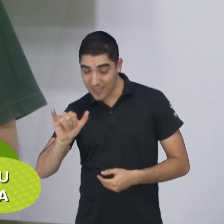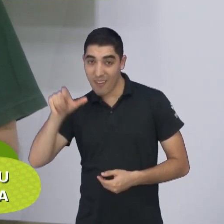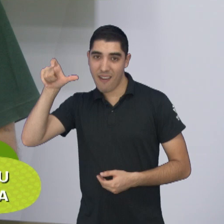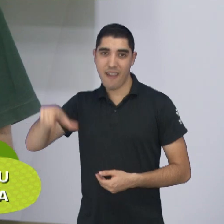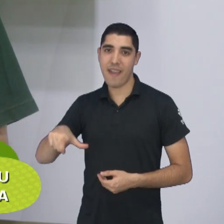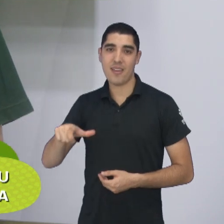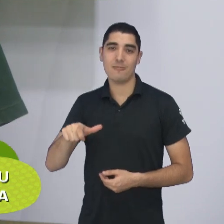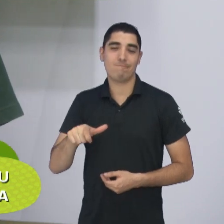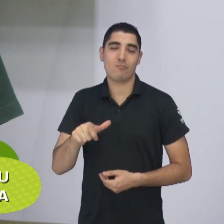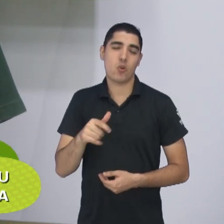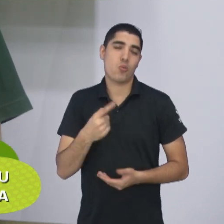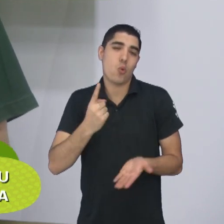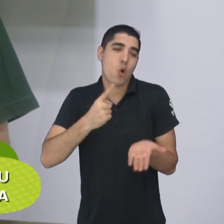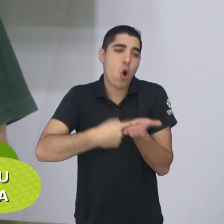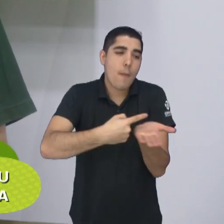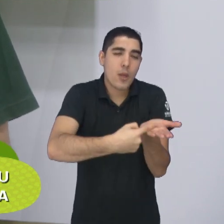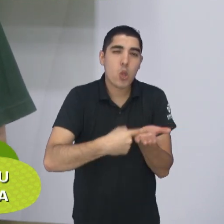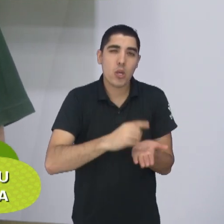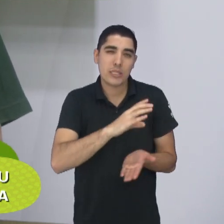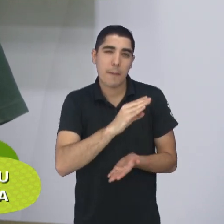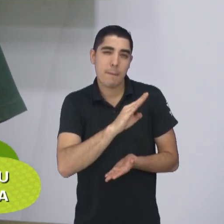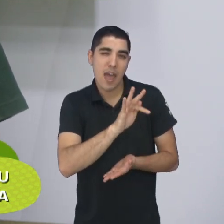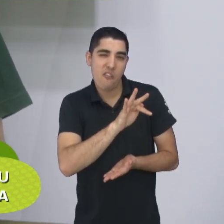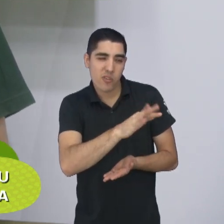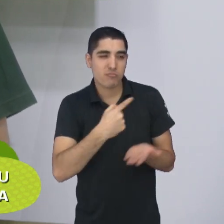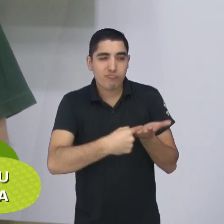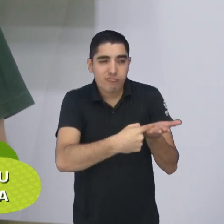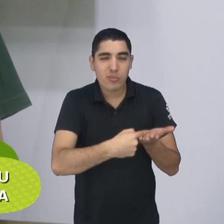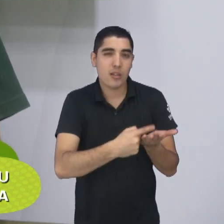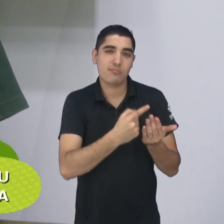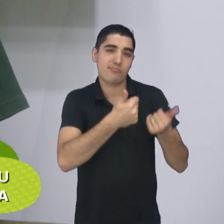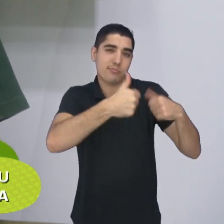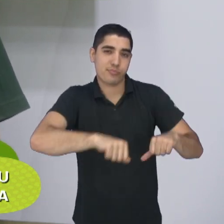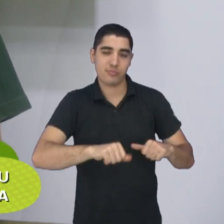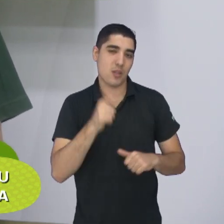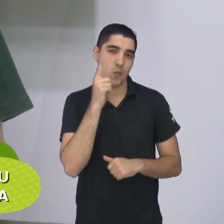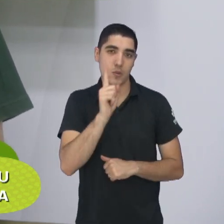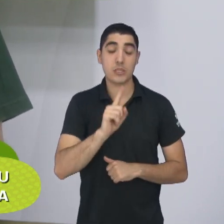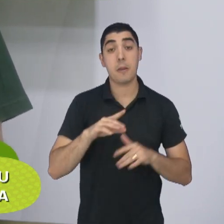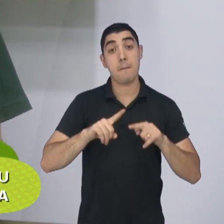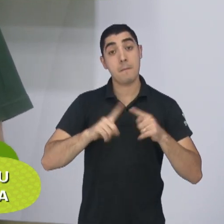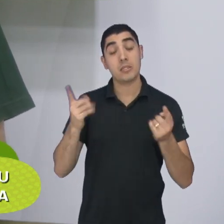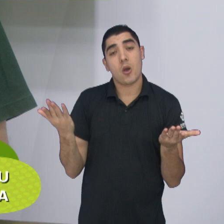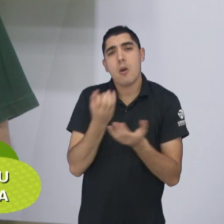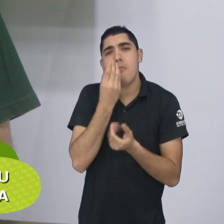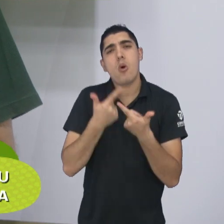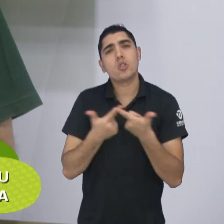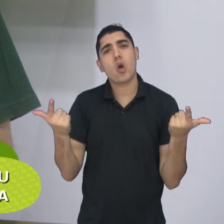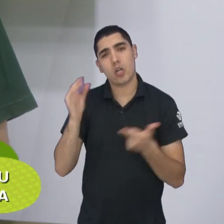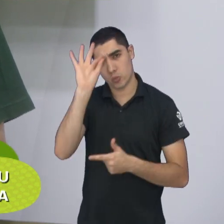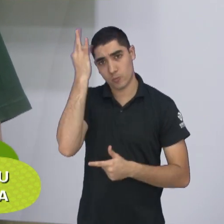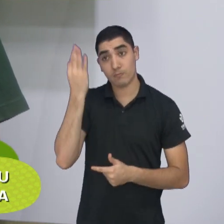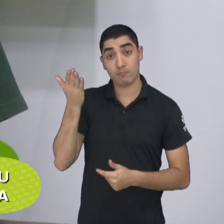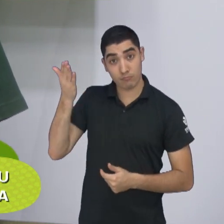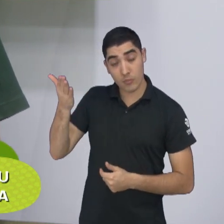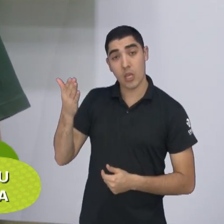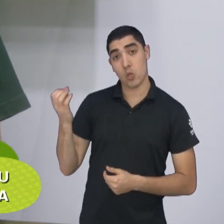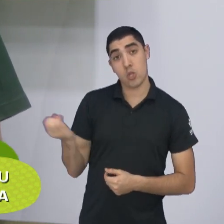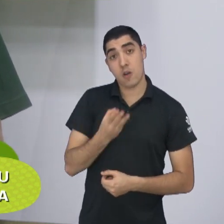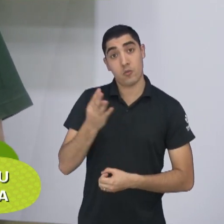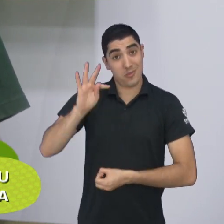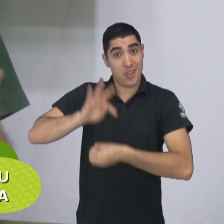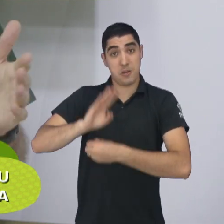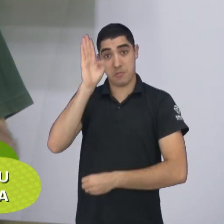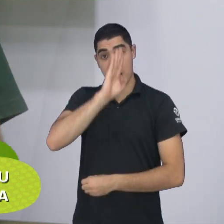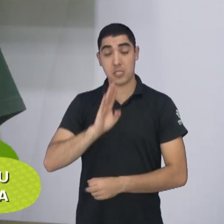não cumprindo. Mas boa sorte ao Dorival aí, que seja de muito sucesso a passagem na seleção brasileira e